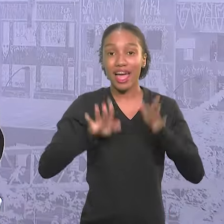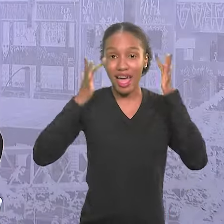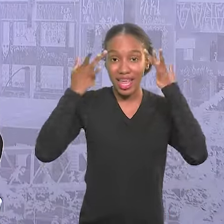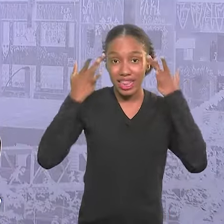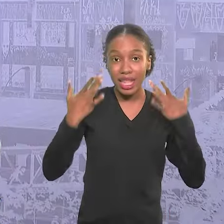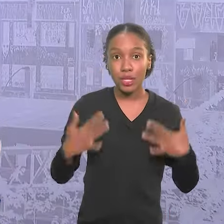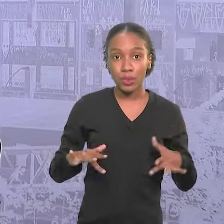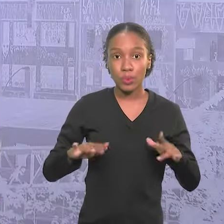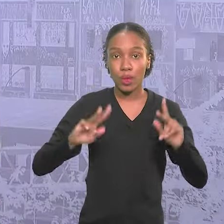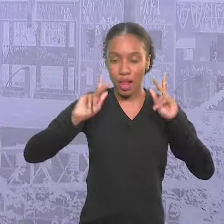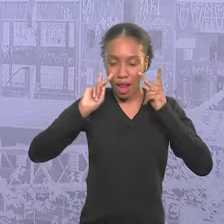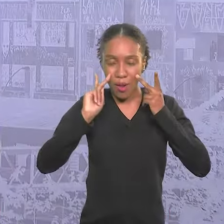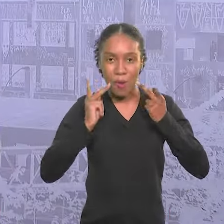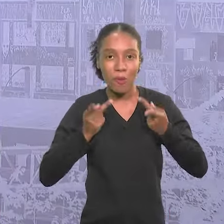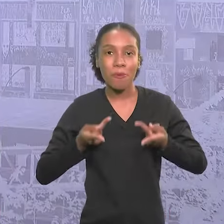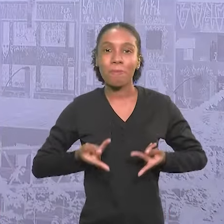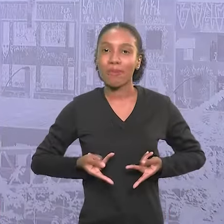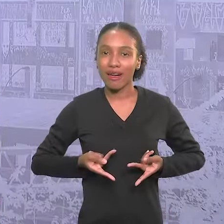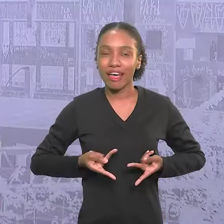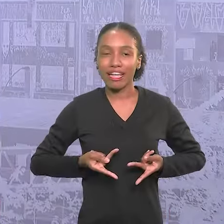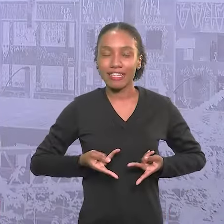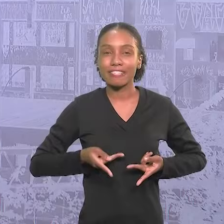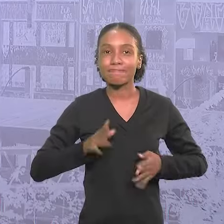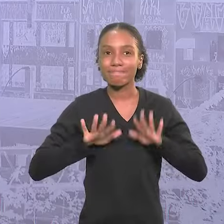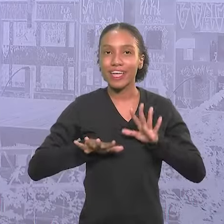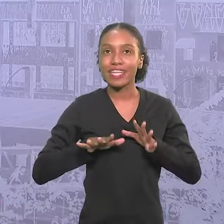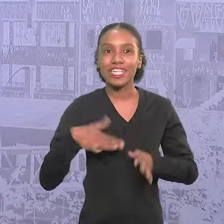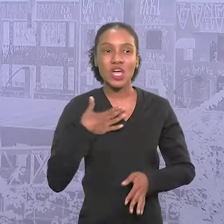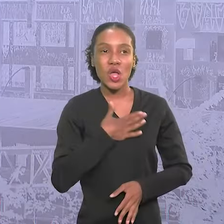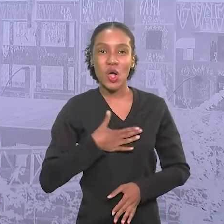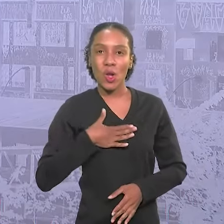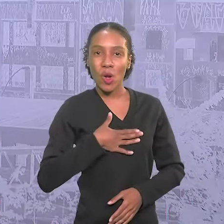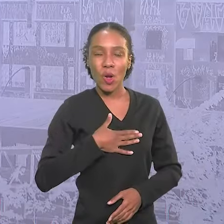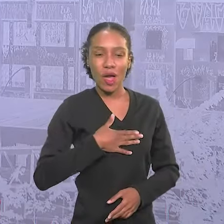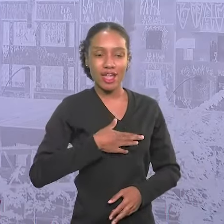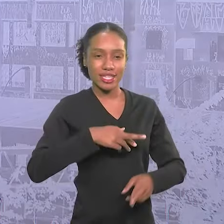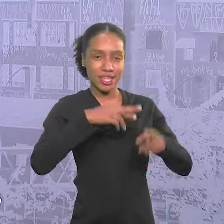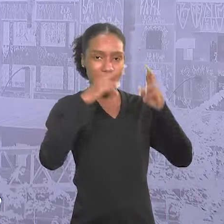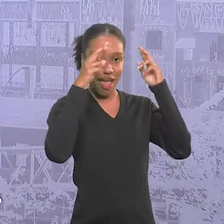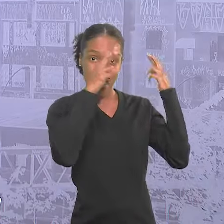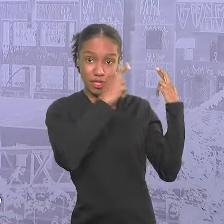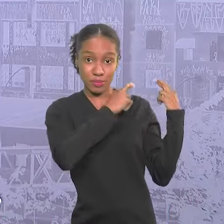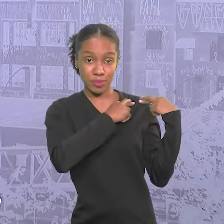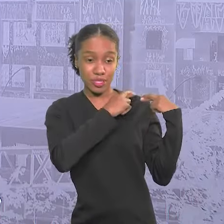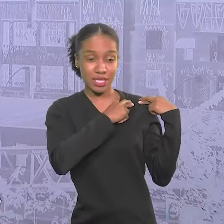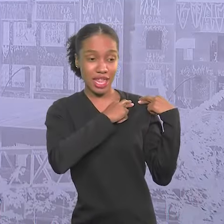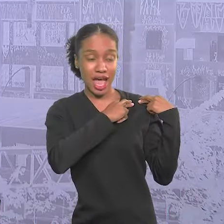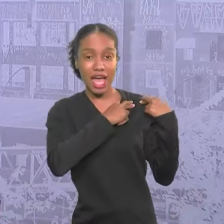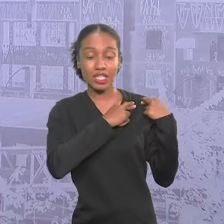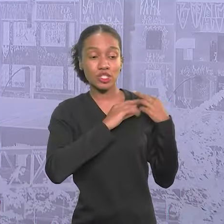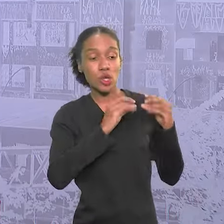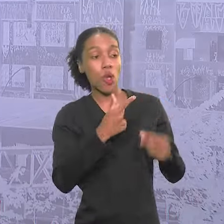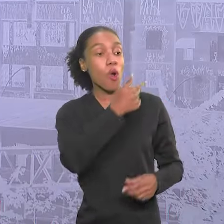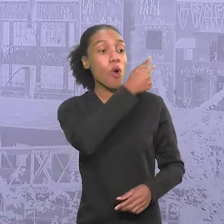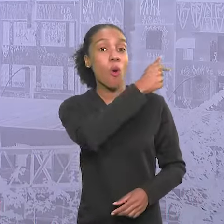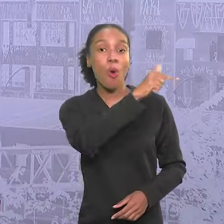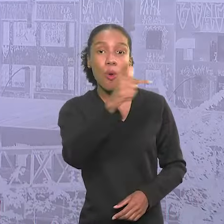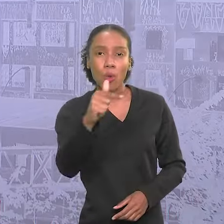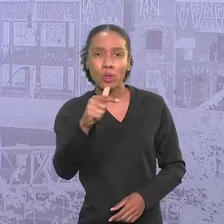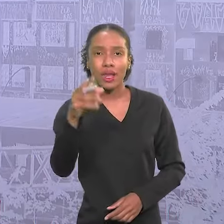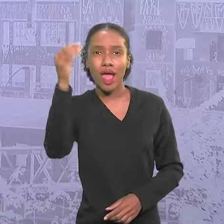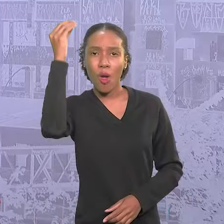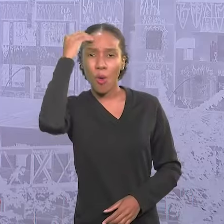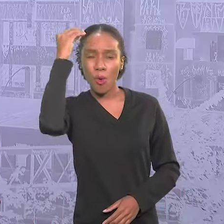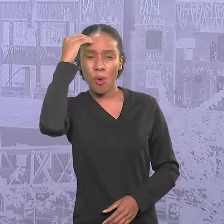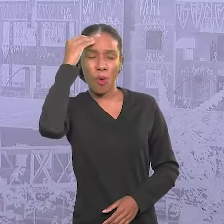tendência na natureza humana de terceirizar responsabilidade a culpa